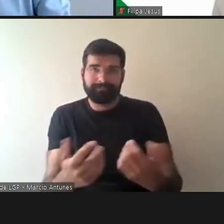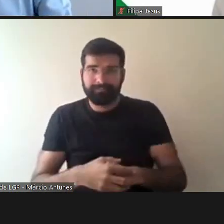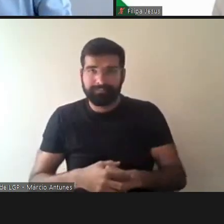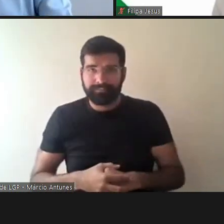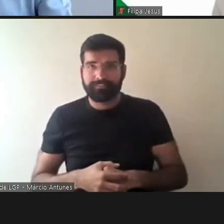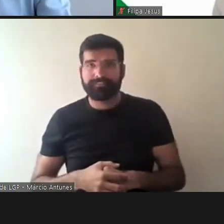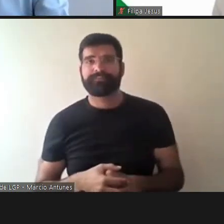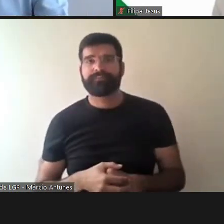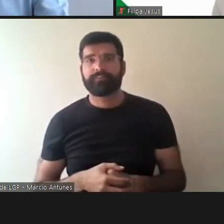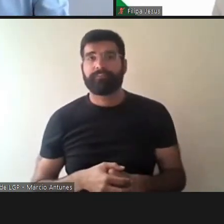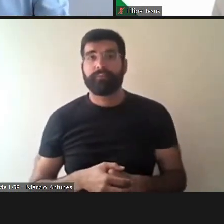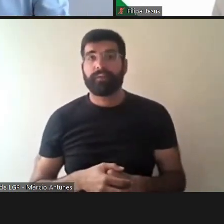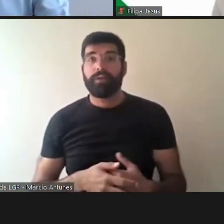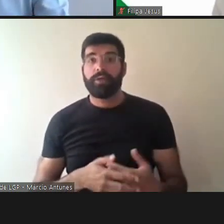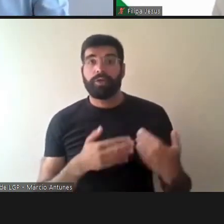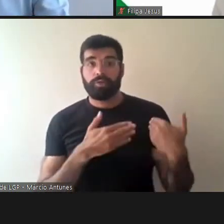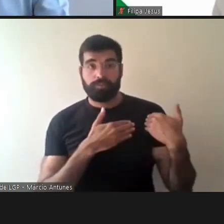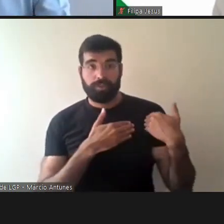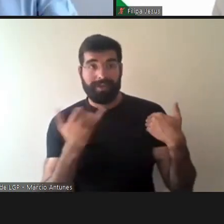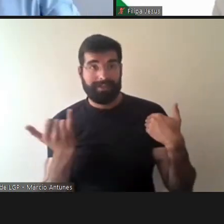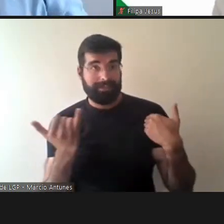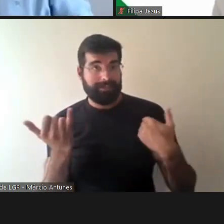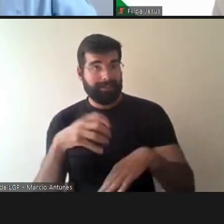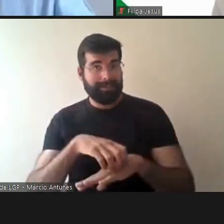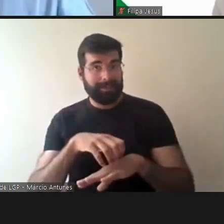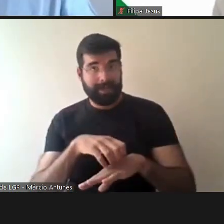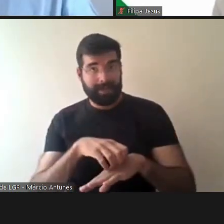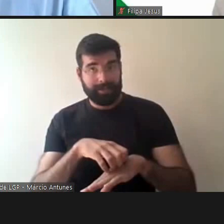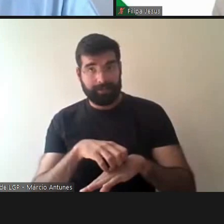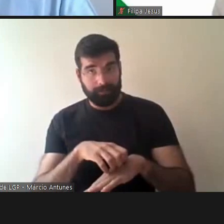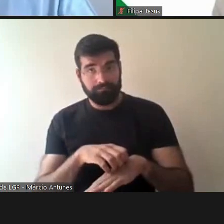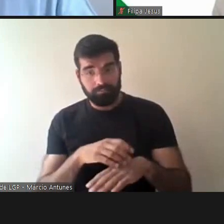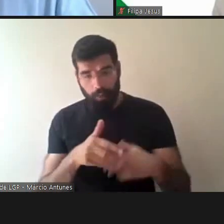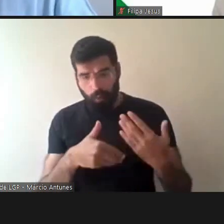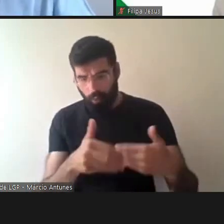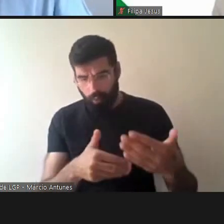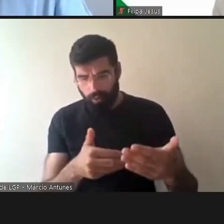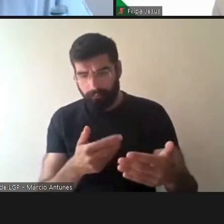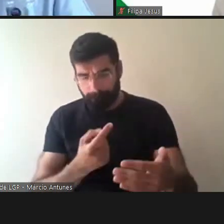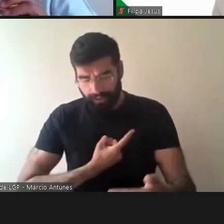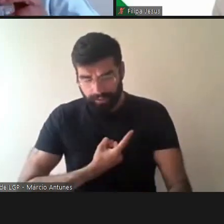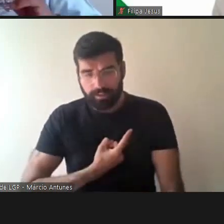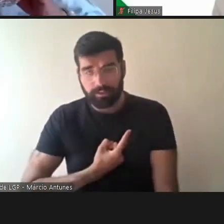como responsável numa entidade que está a avançar, tenho de saber